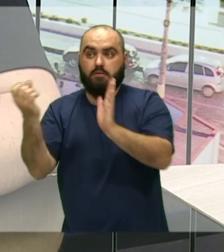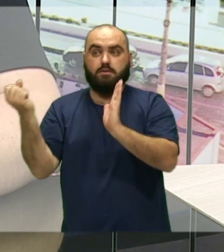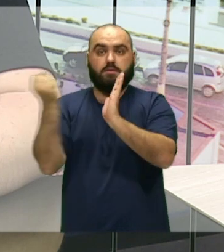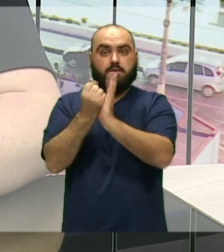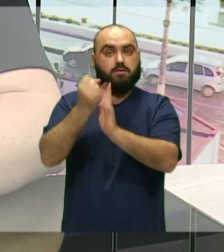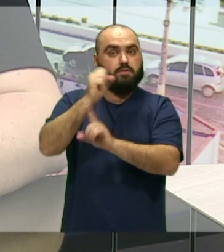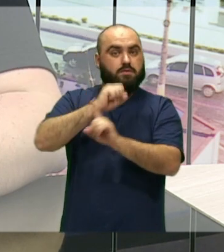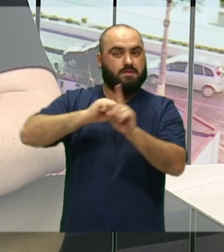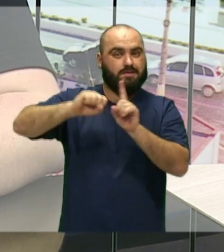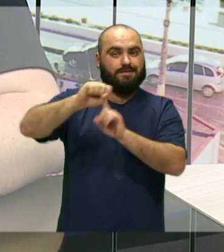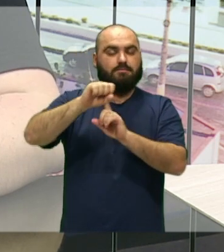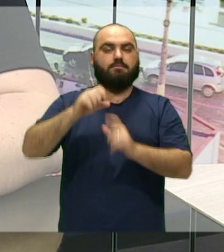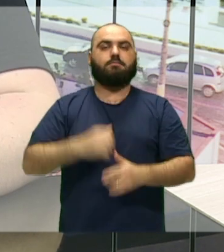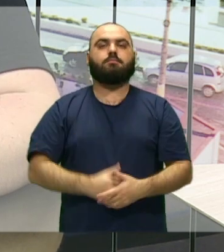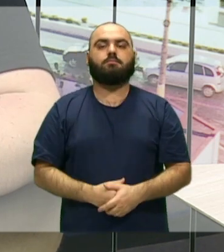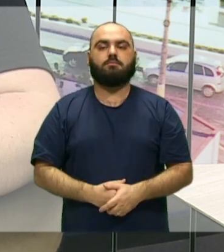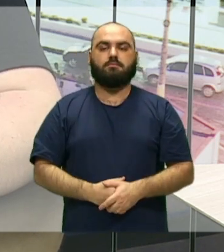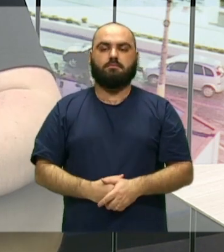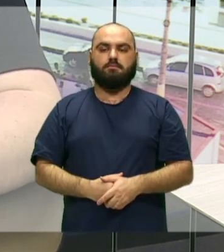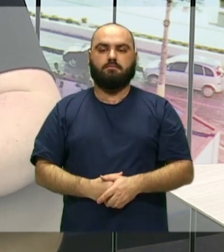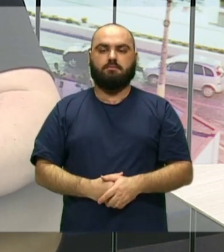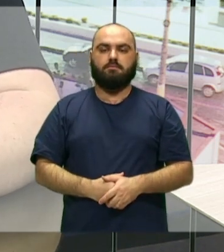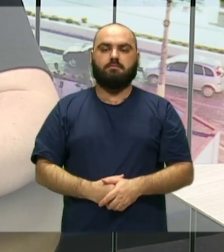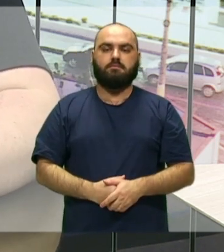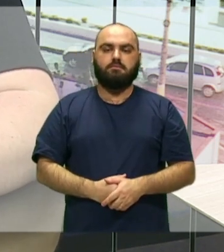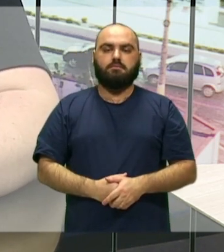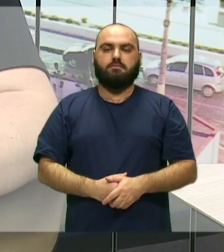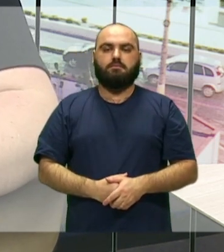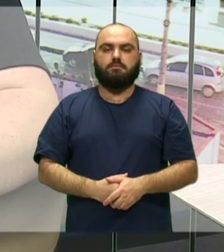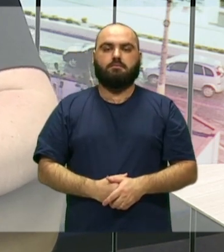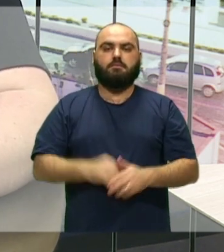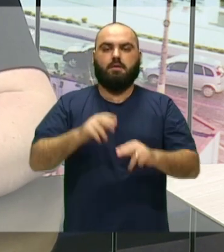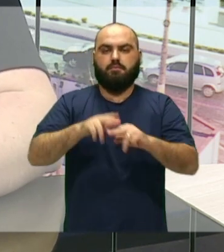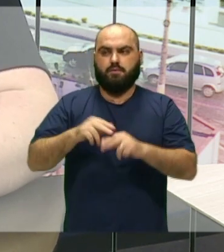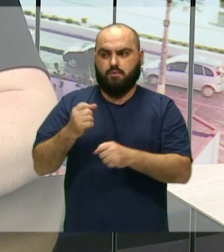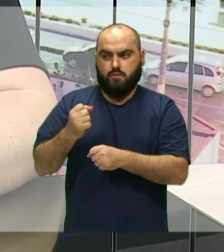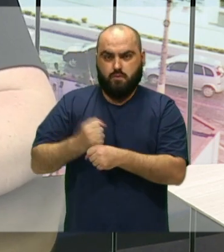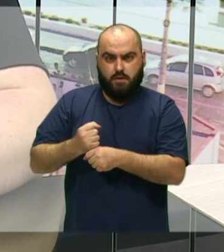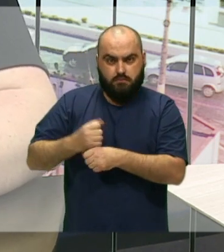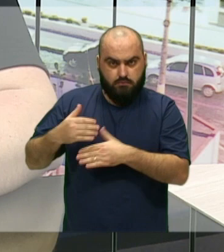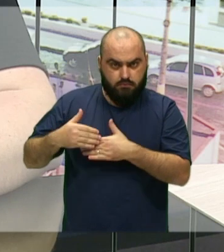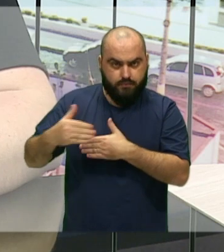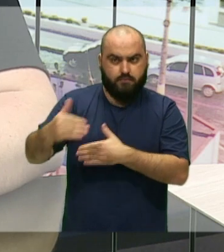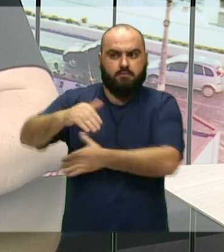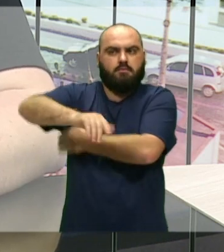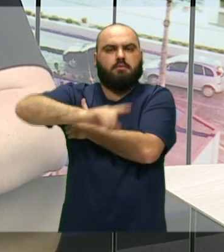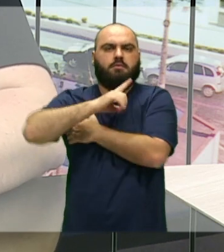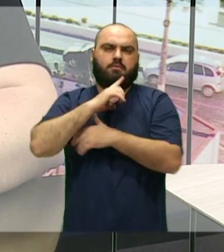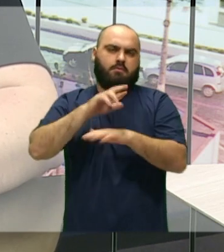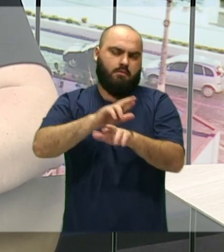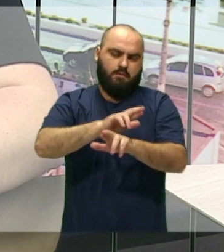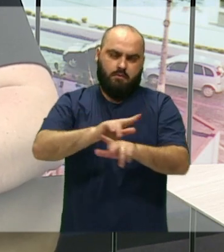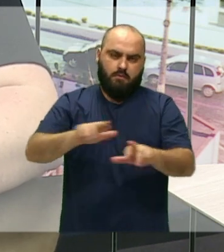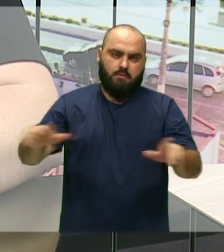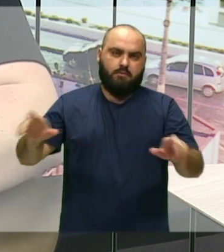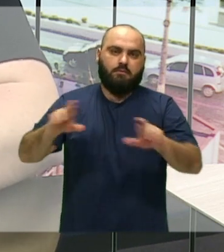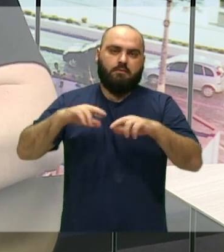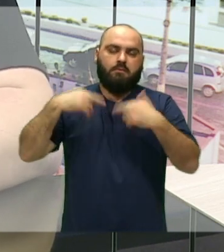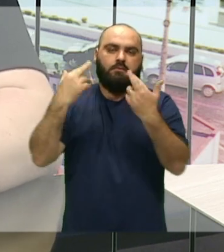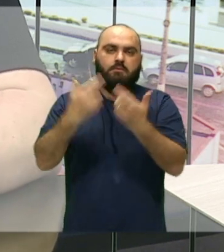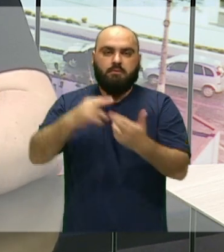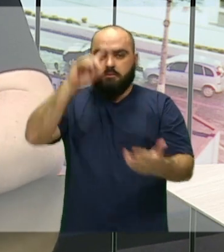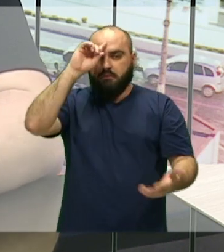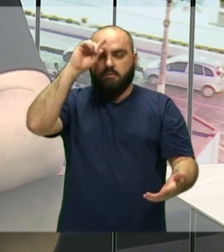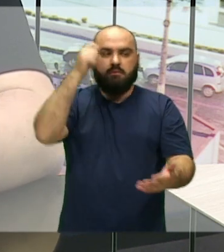Ah então ao longo do do ano a gente tem várias reuniões para eh decidir